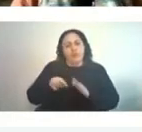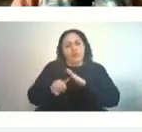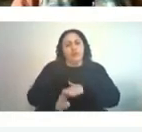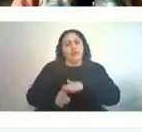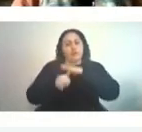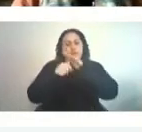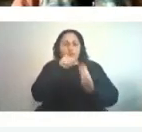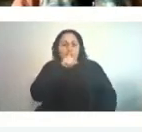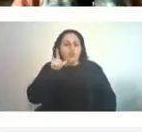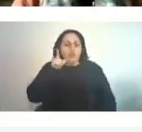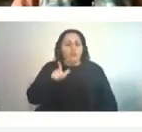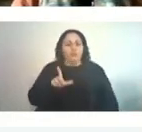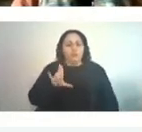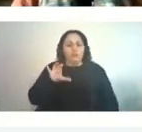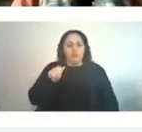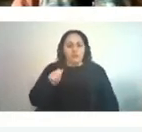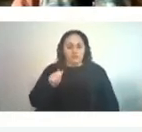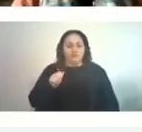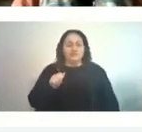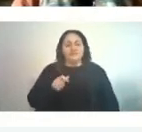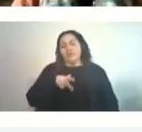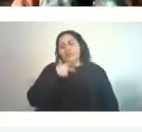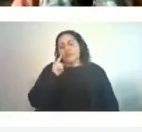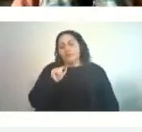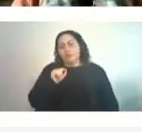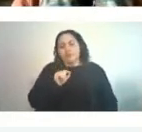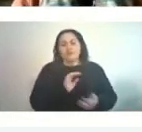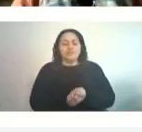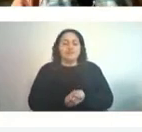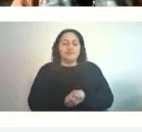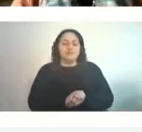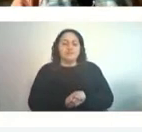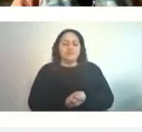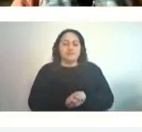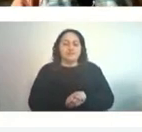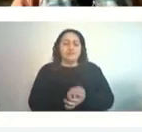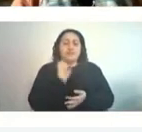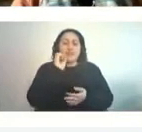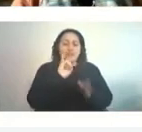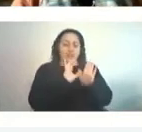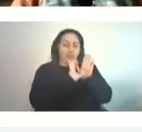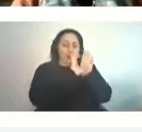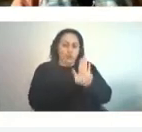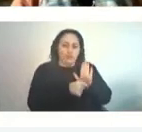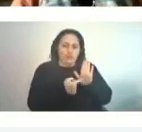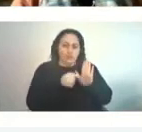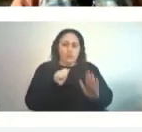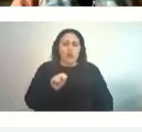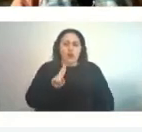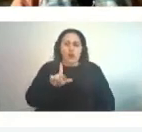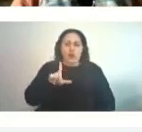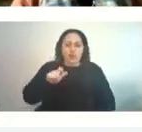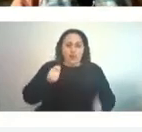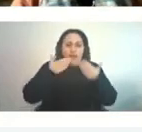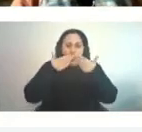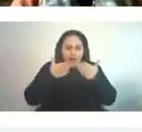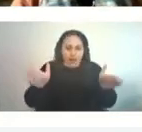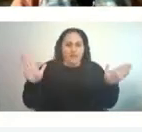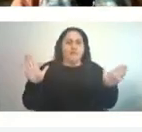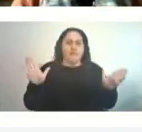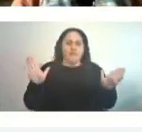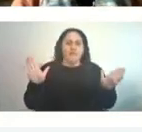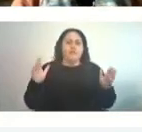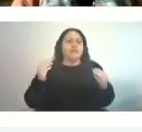Lúcia Pelanda, que diz o seguinte: se alargarmos o conceito de aula, o que podemos aprender com a pandemia